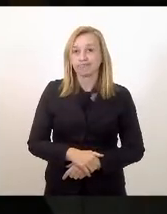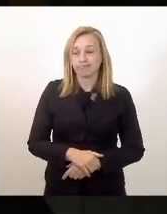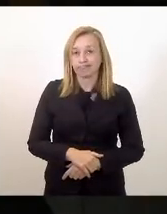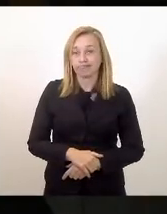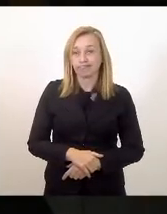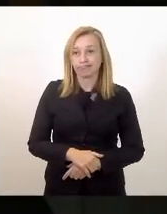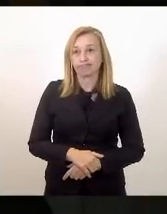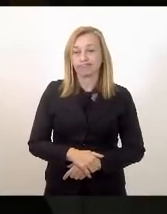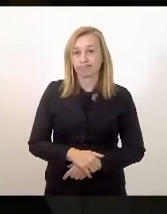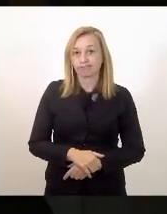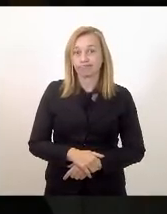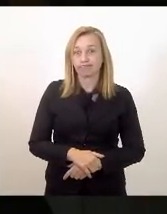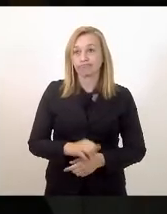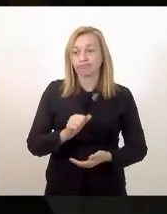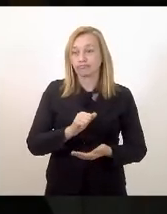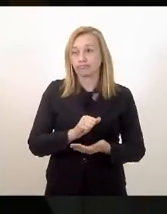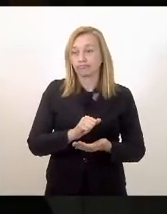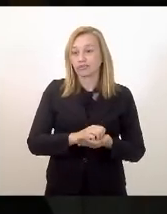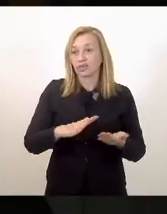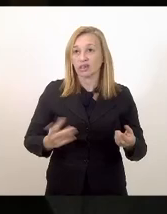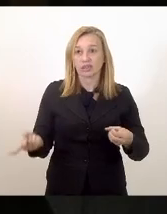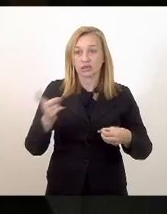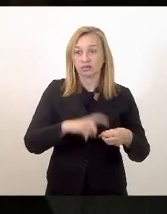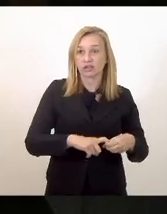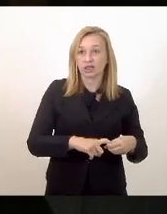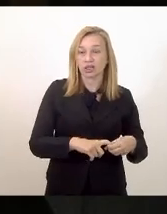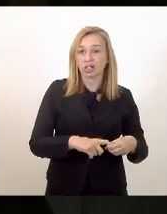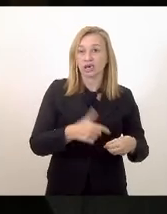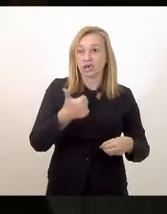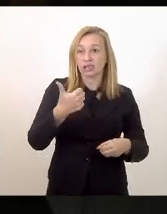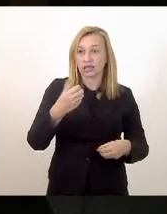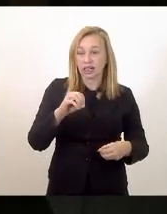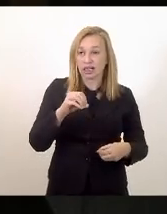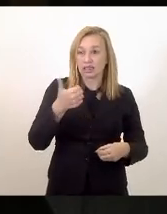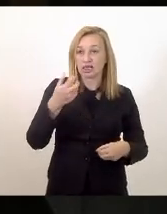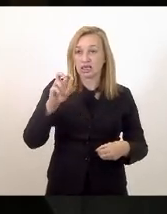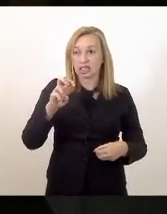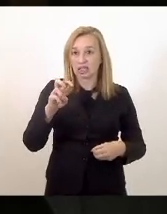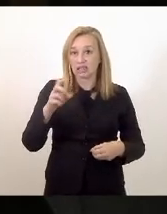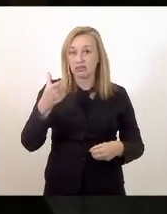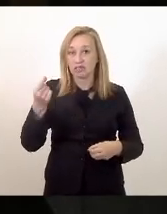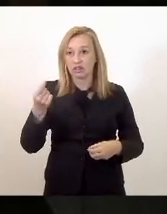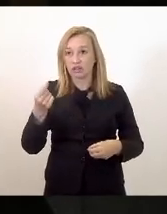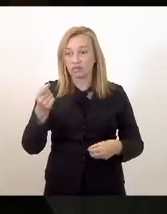Com a retomada das atividades, vão ficar lá 10, 15, 20 professores reunidos num ambiente sem janela?